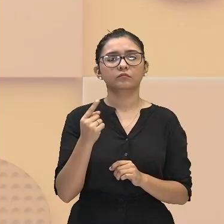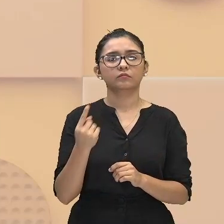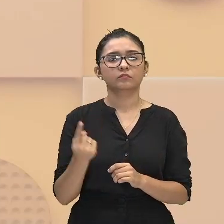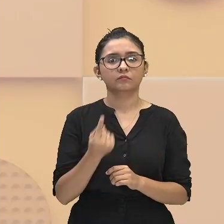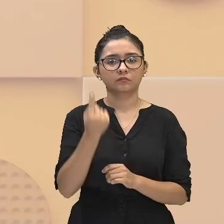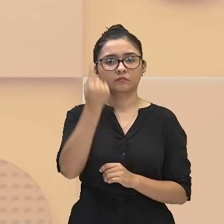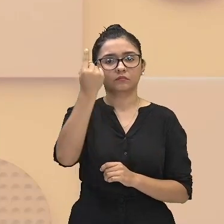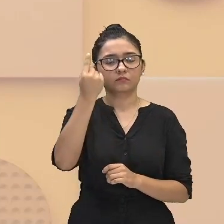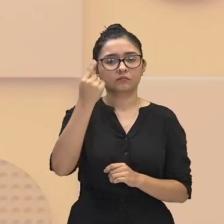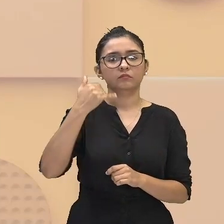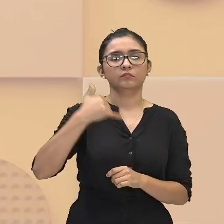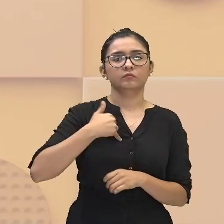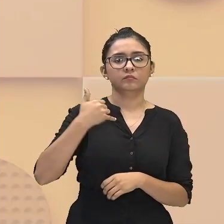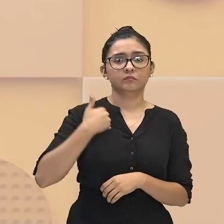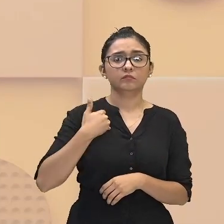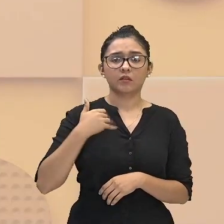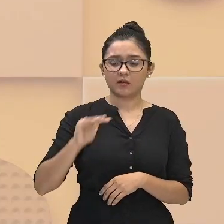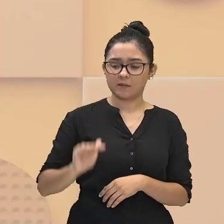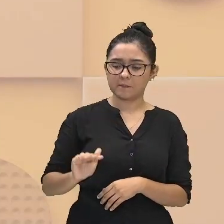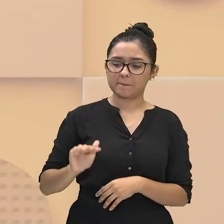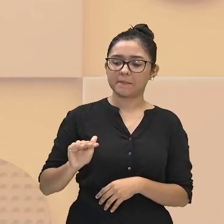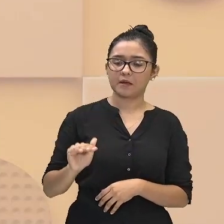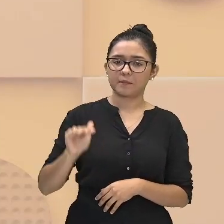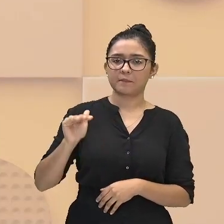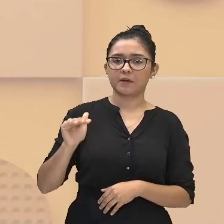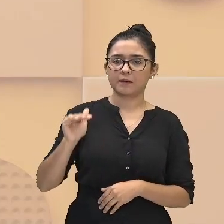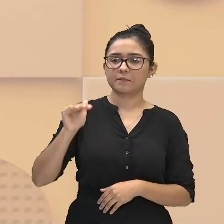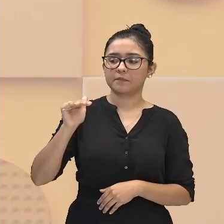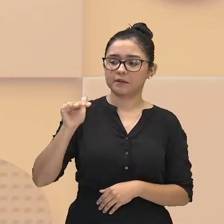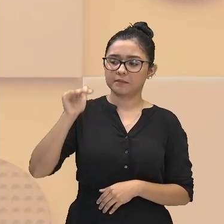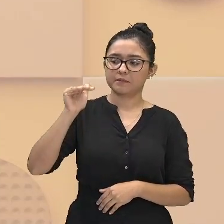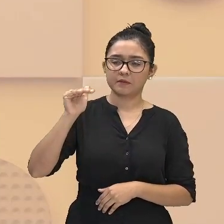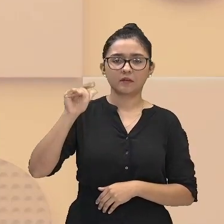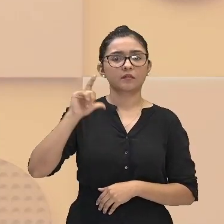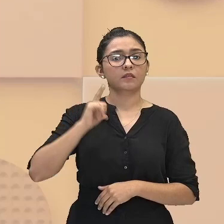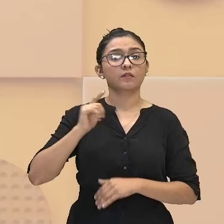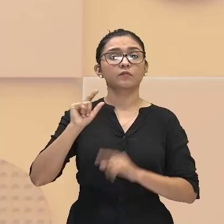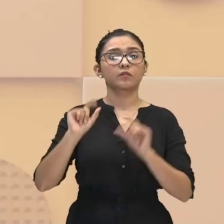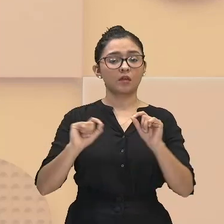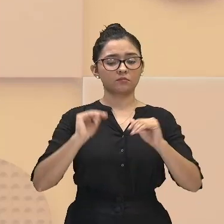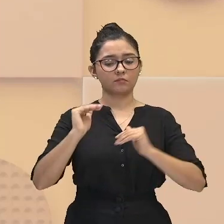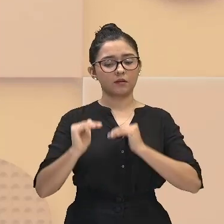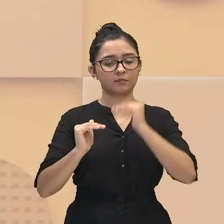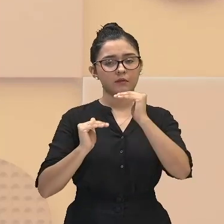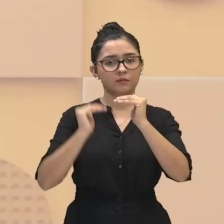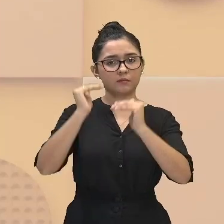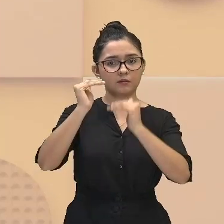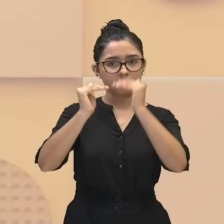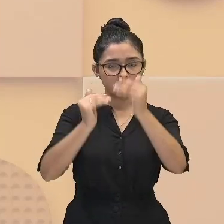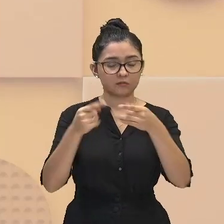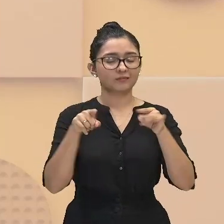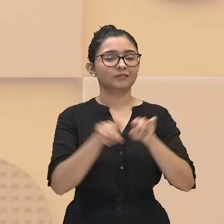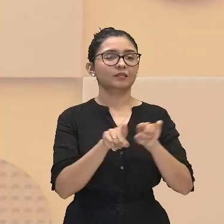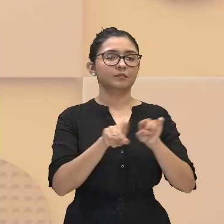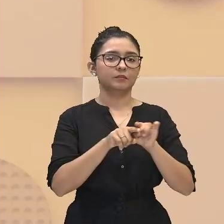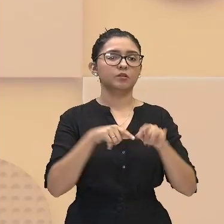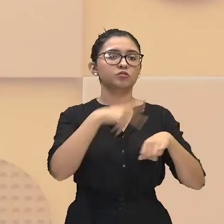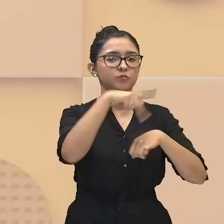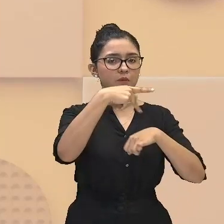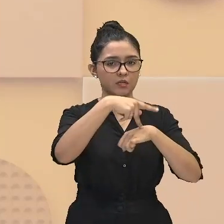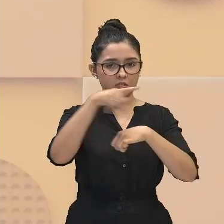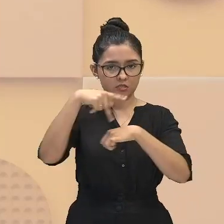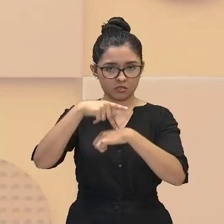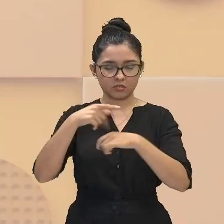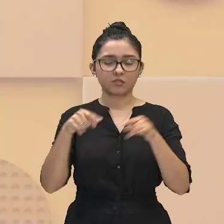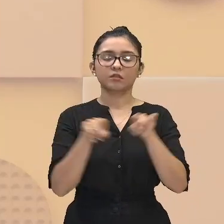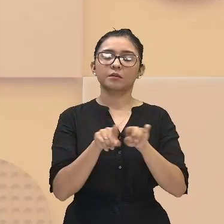idade em que você está, você passou por várias etapas de desenvolvimento. Então, os estados, os países